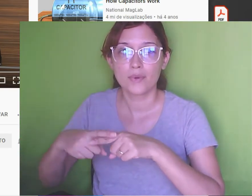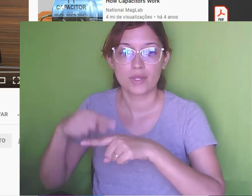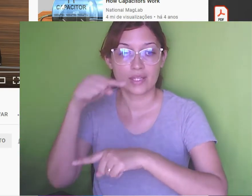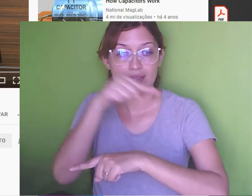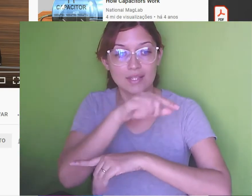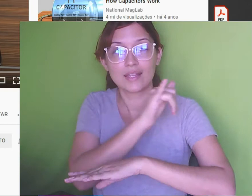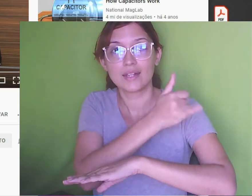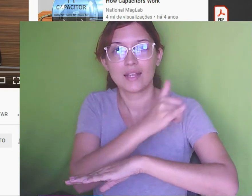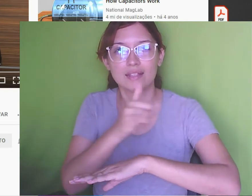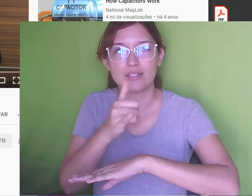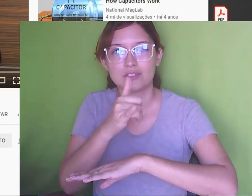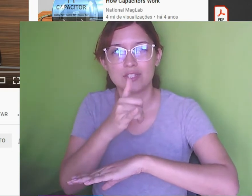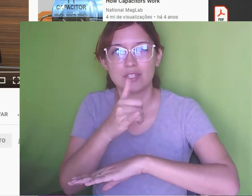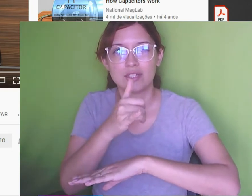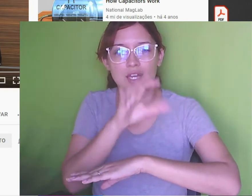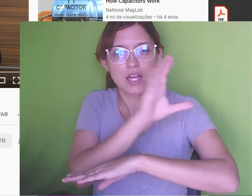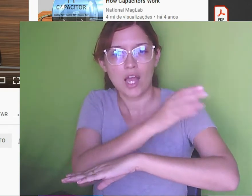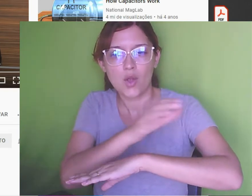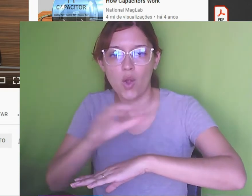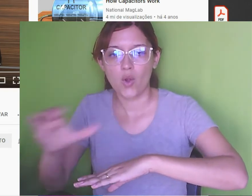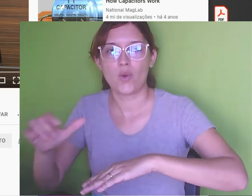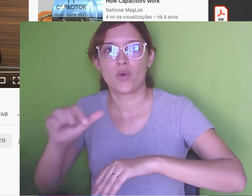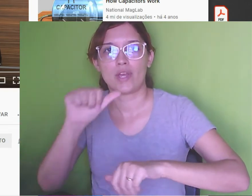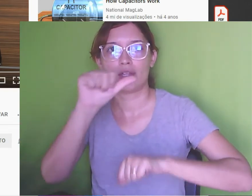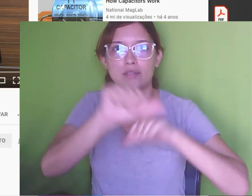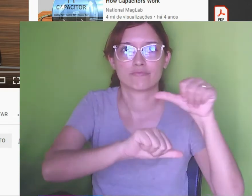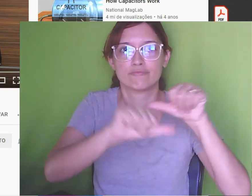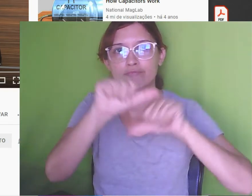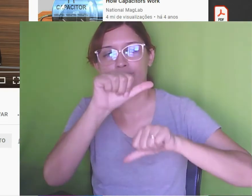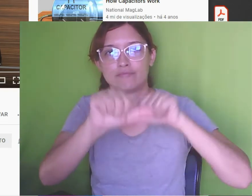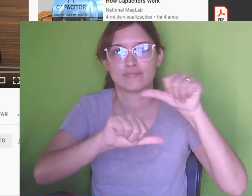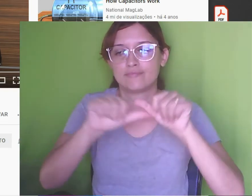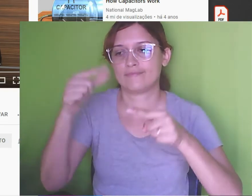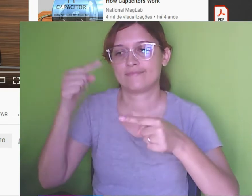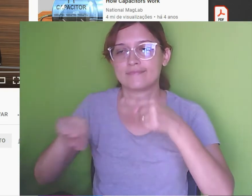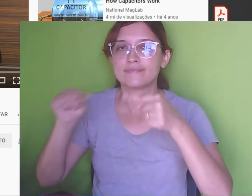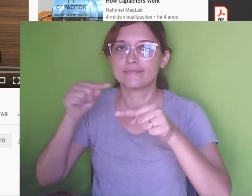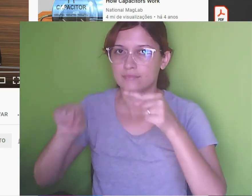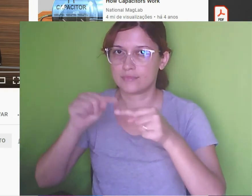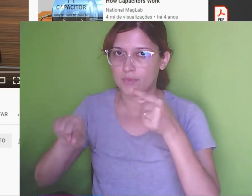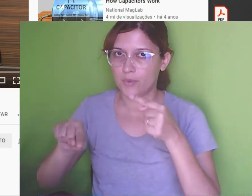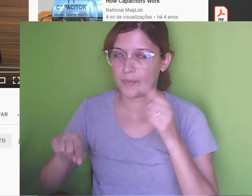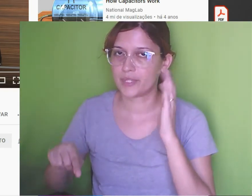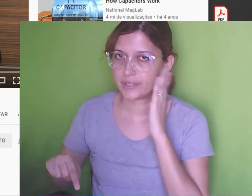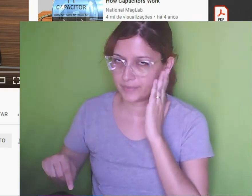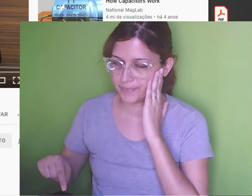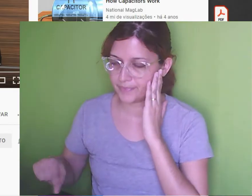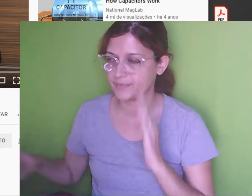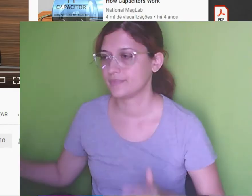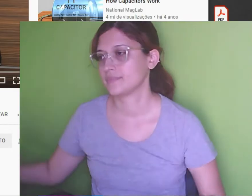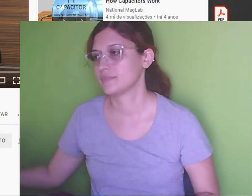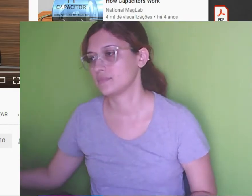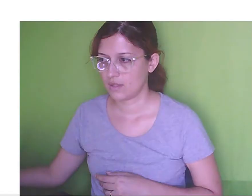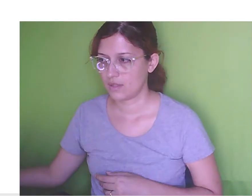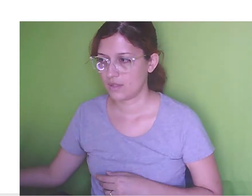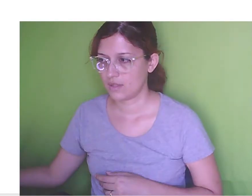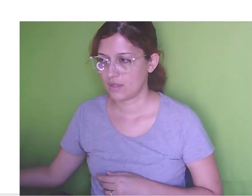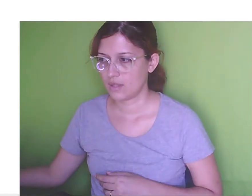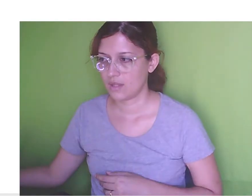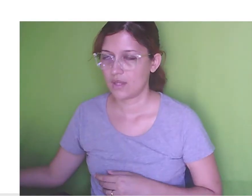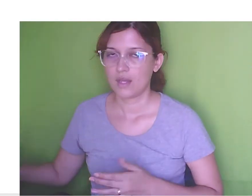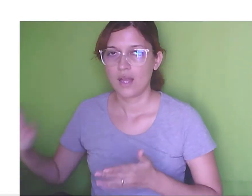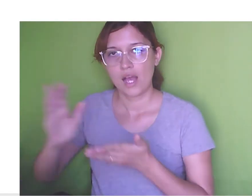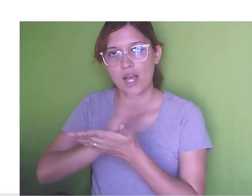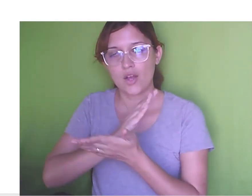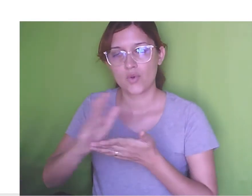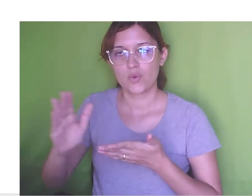Porque lembra que o tipo de corrente ia ser alternada e do aparelho é contínuo.